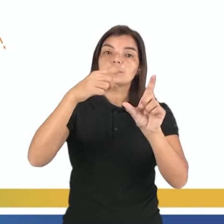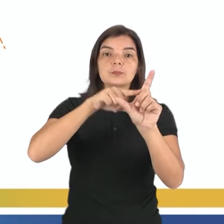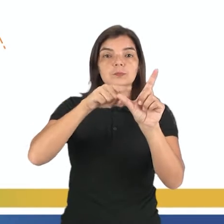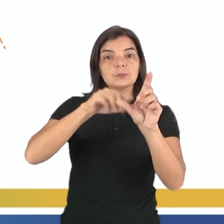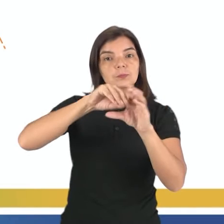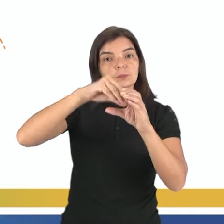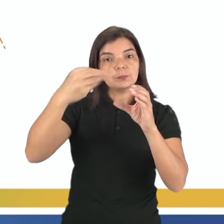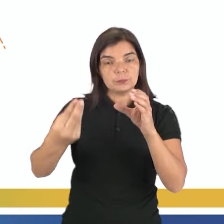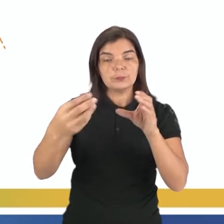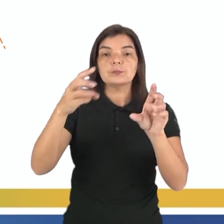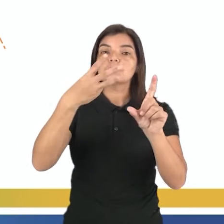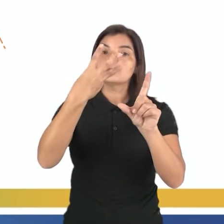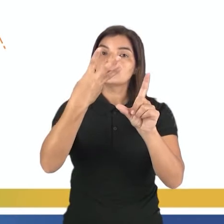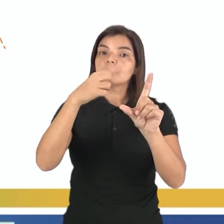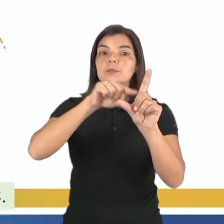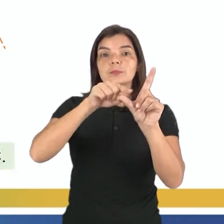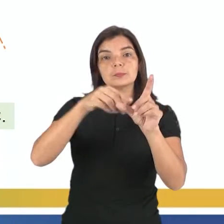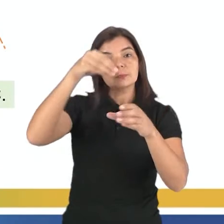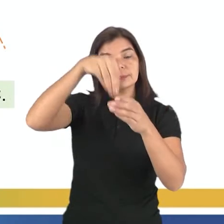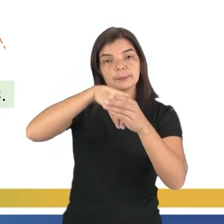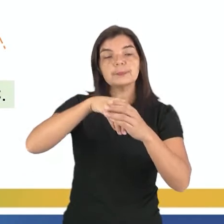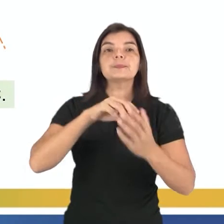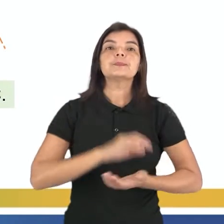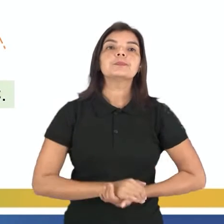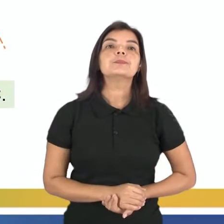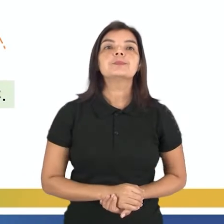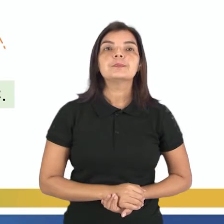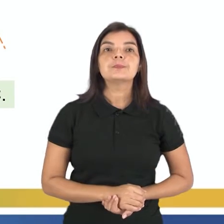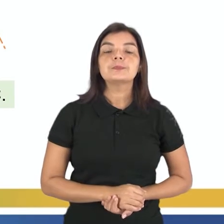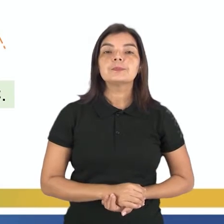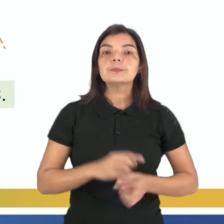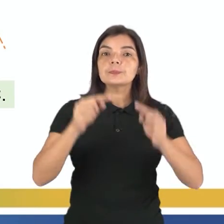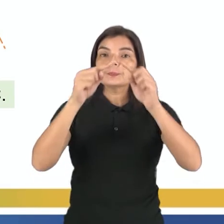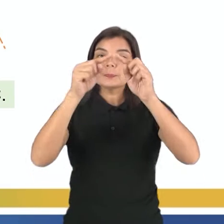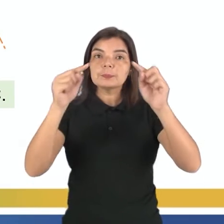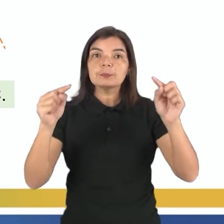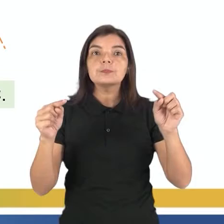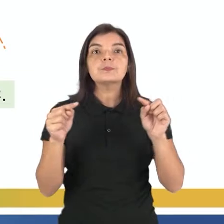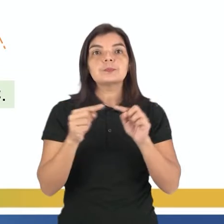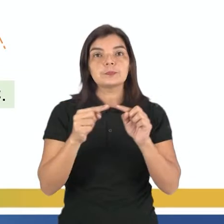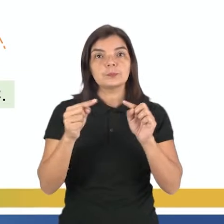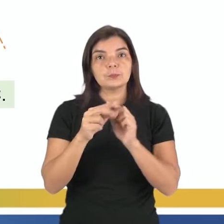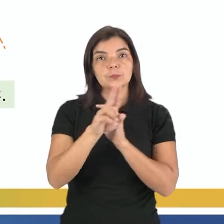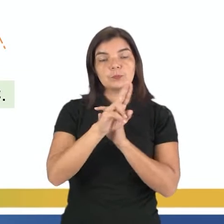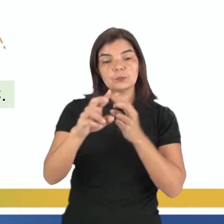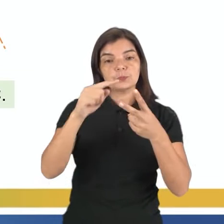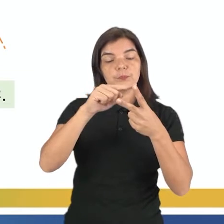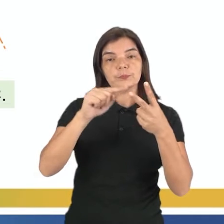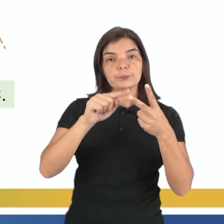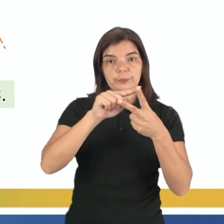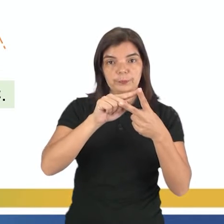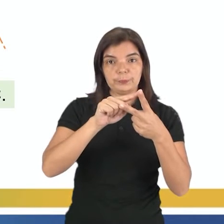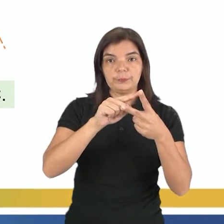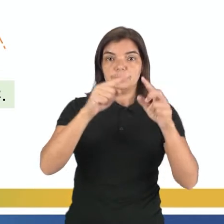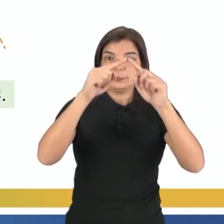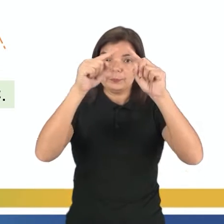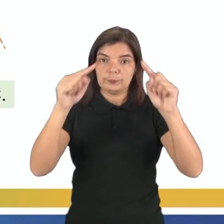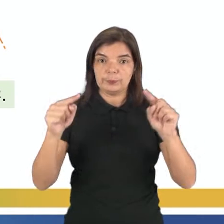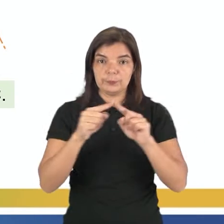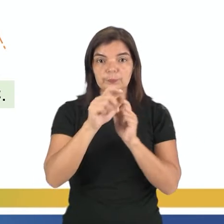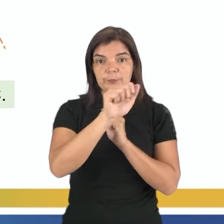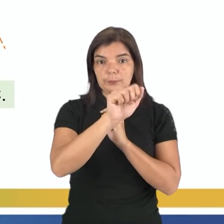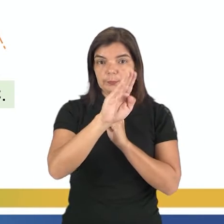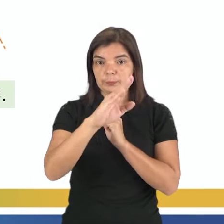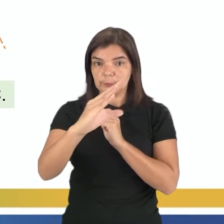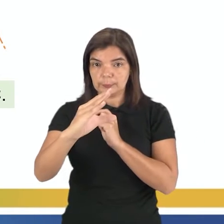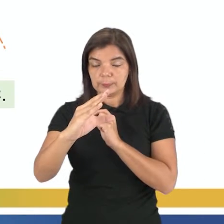três ângulos internos. Muito bem. Continuando, esse triângulo pode ser nomeado de duas maneiras. Triângulo